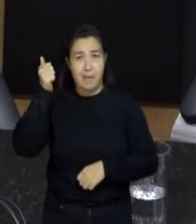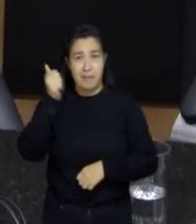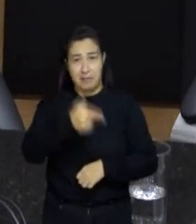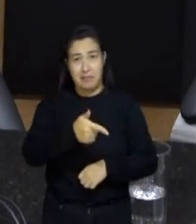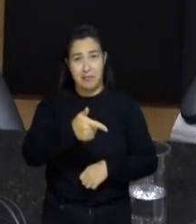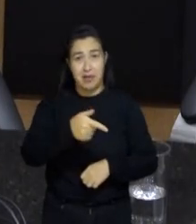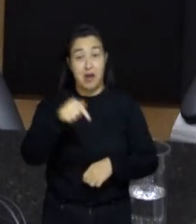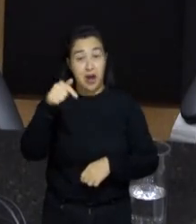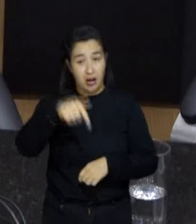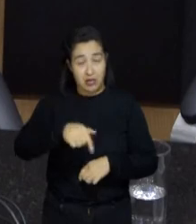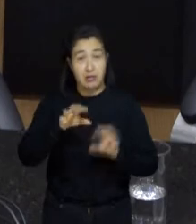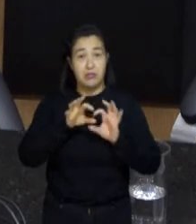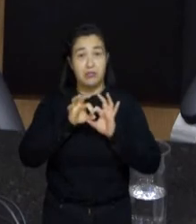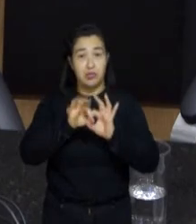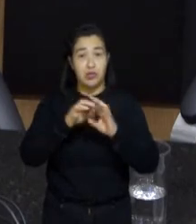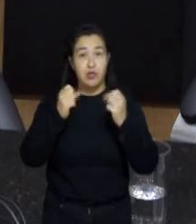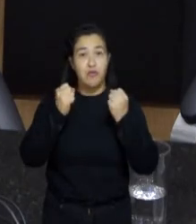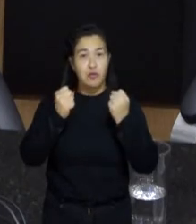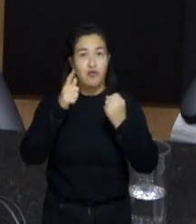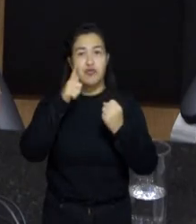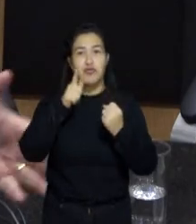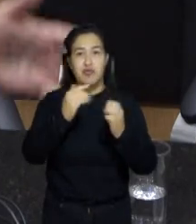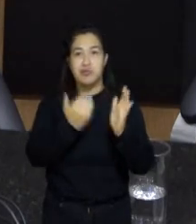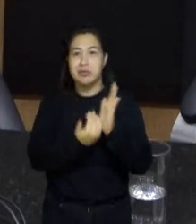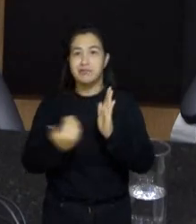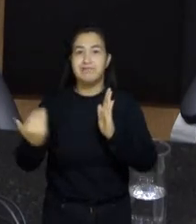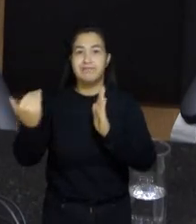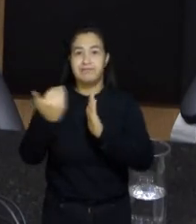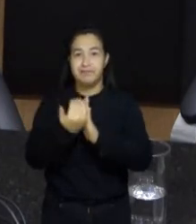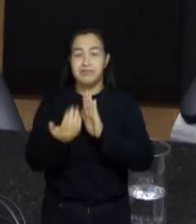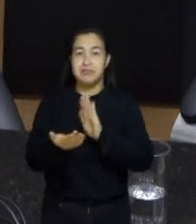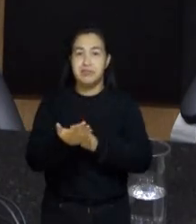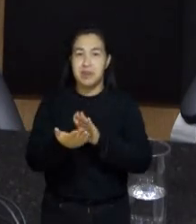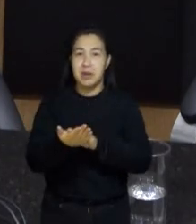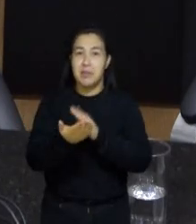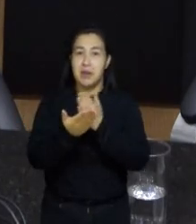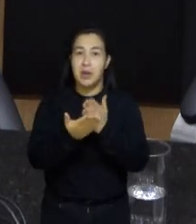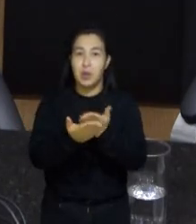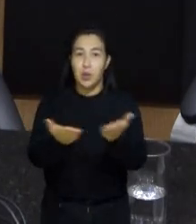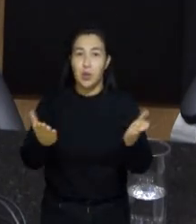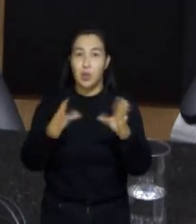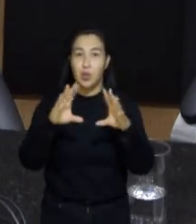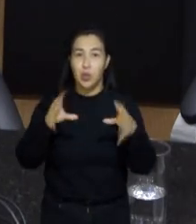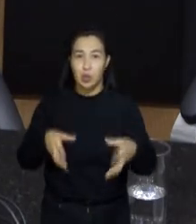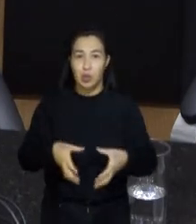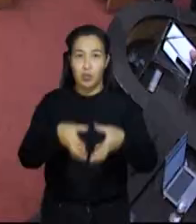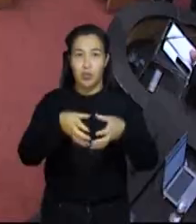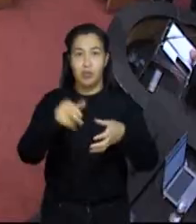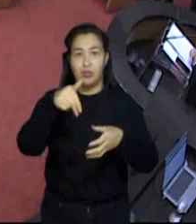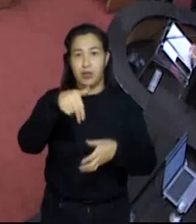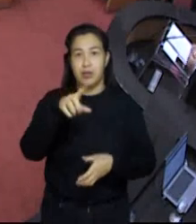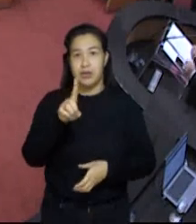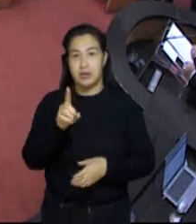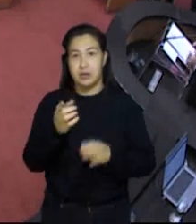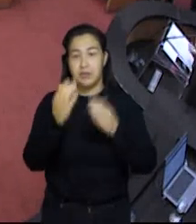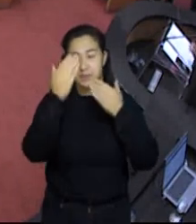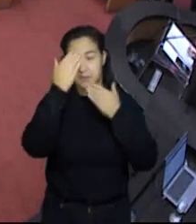certamente conseguiremos muito mais. Parabéns a você e parabéns a toda a sua grande equipe. Muito obrigado.